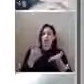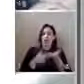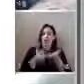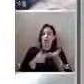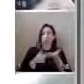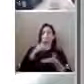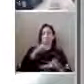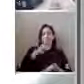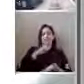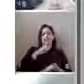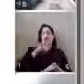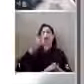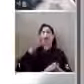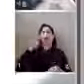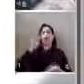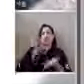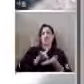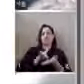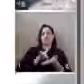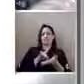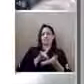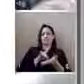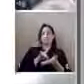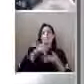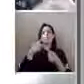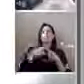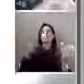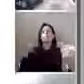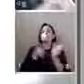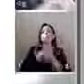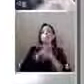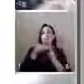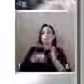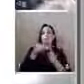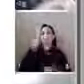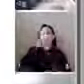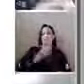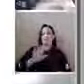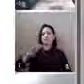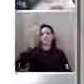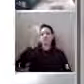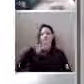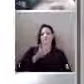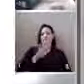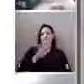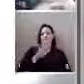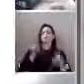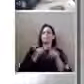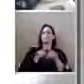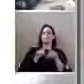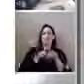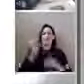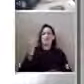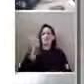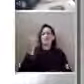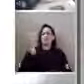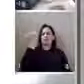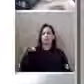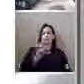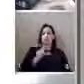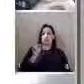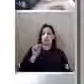uma vez que é uma publicação do Estado brasileiro. E também foi importante para a sua